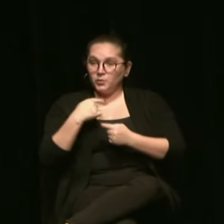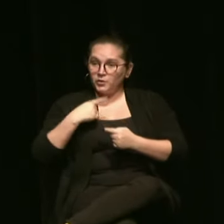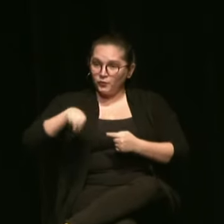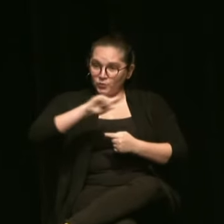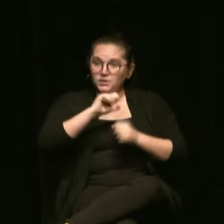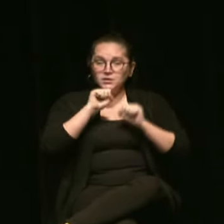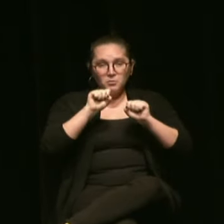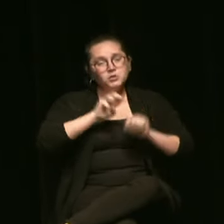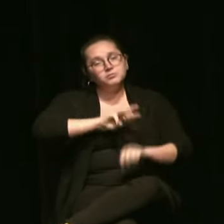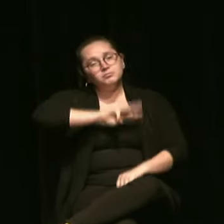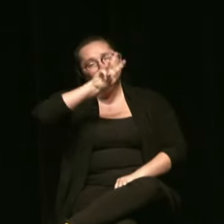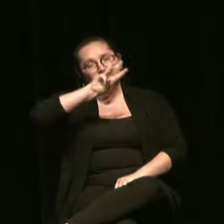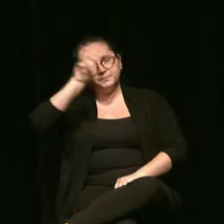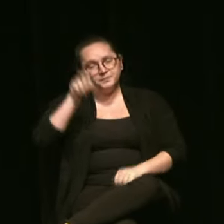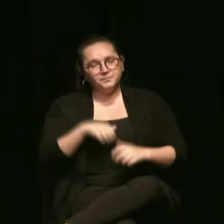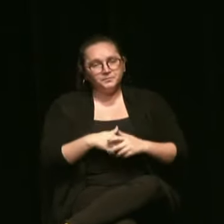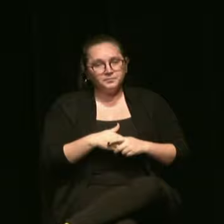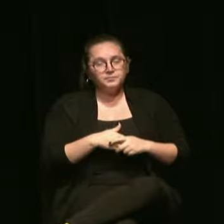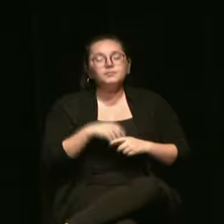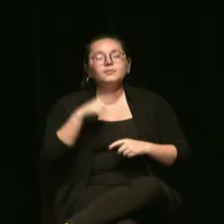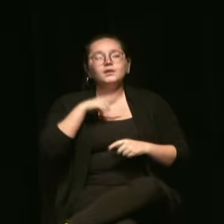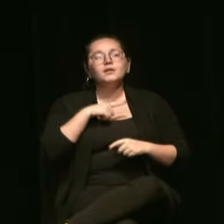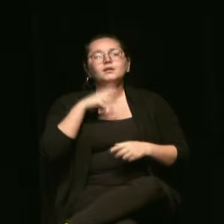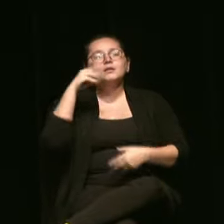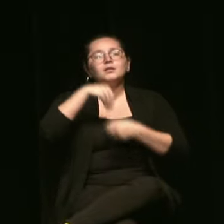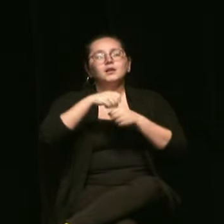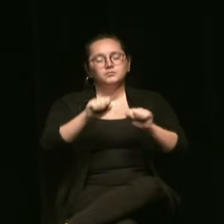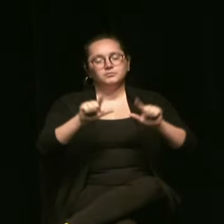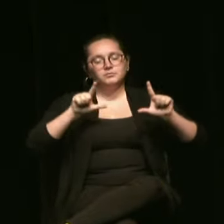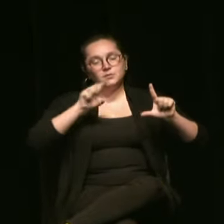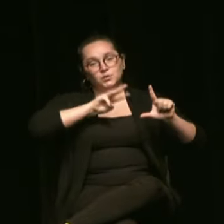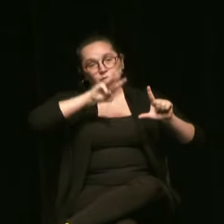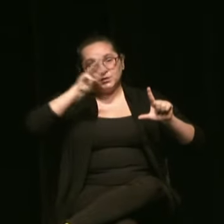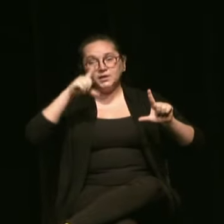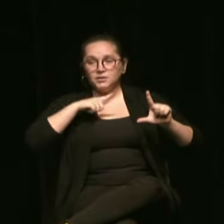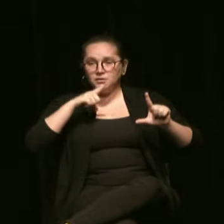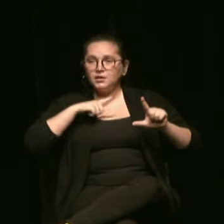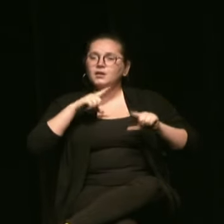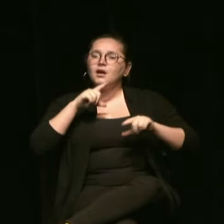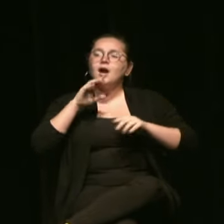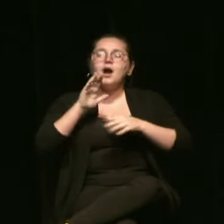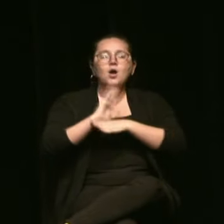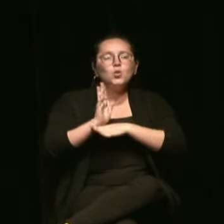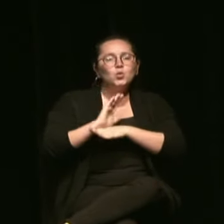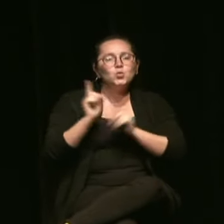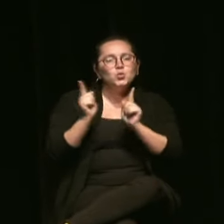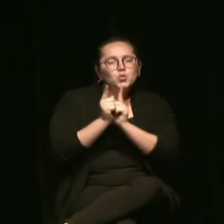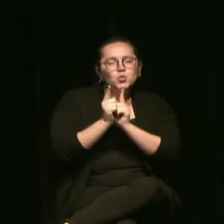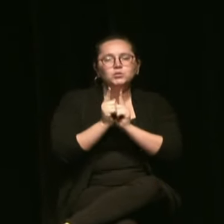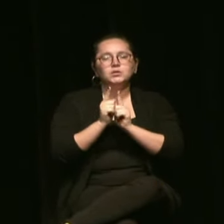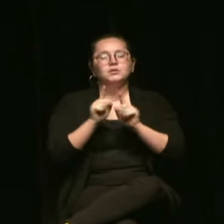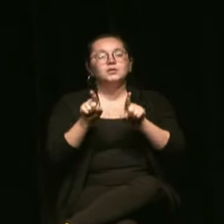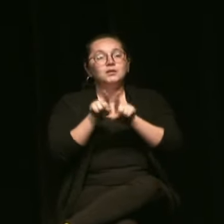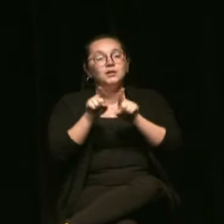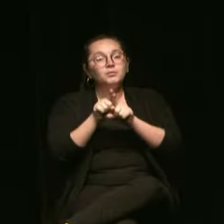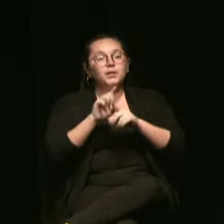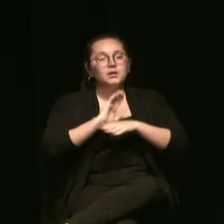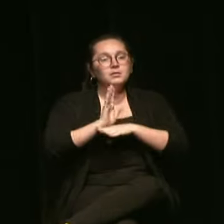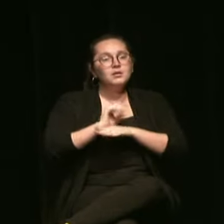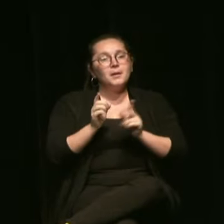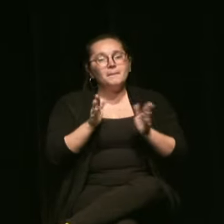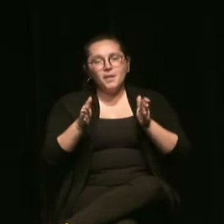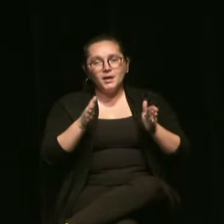também. No site tem também uma mostra online de alguns curtas do Coutinho, médias, metragens.